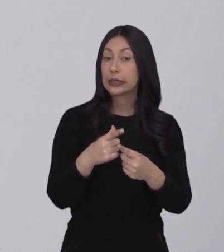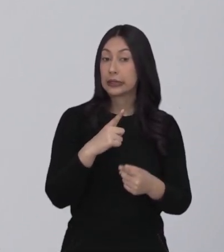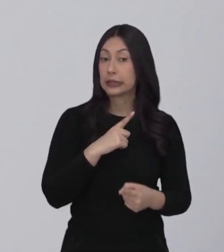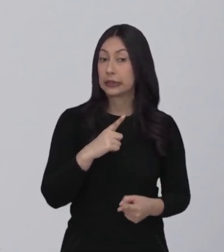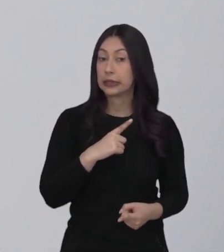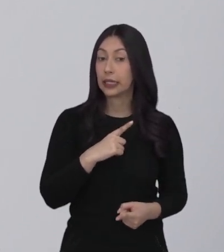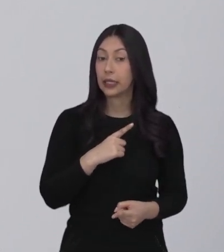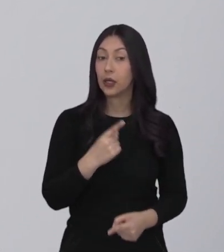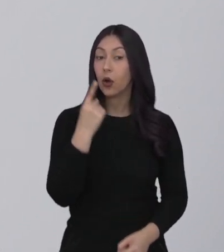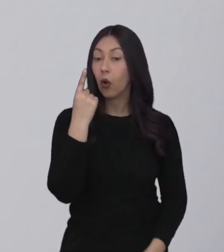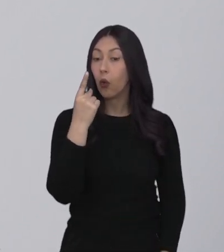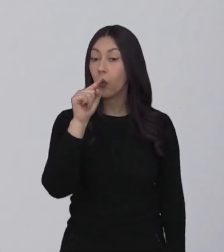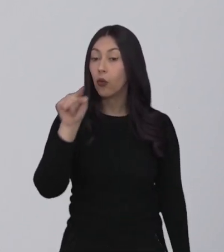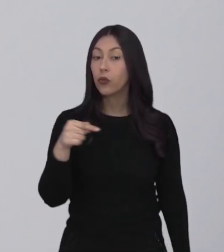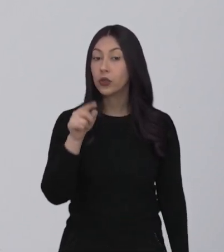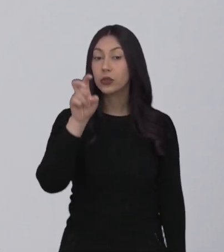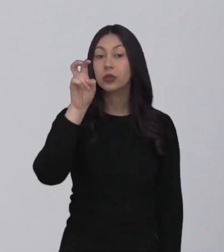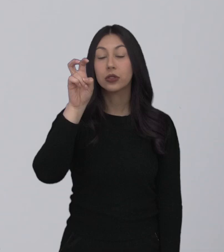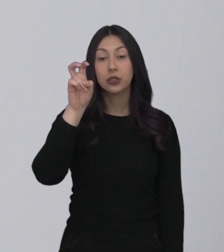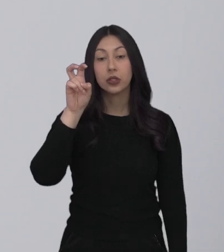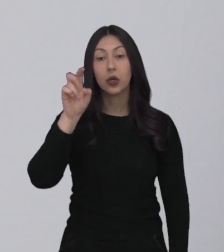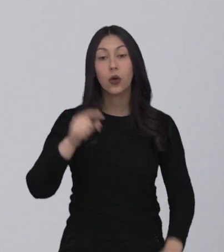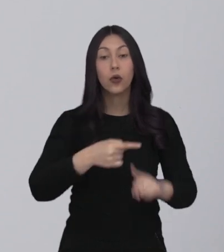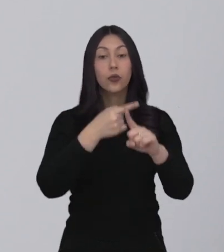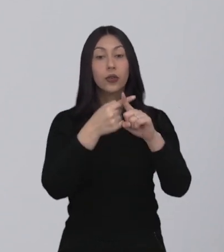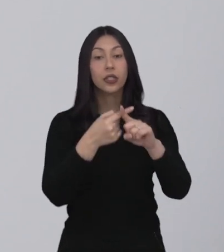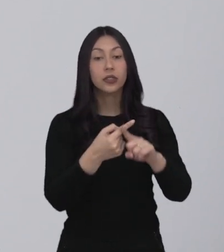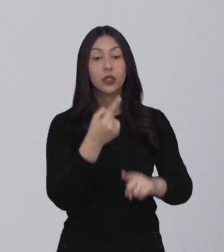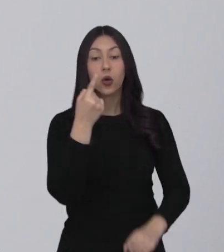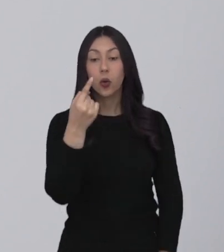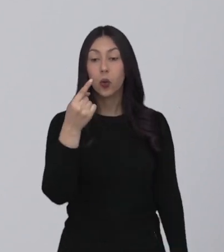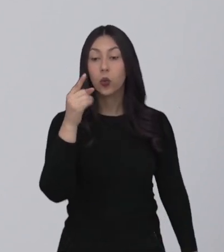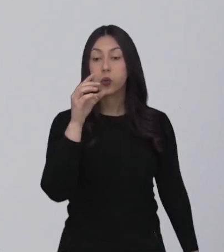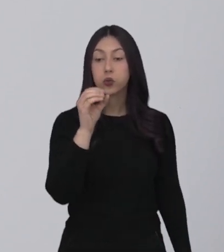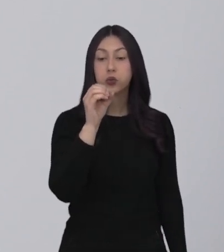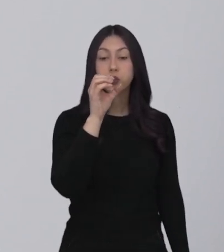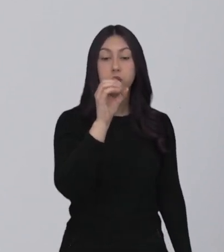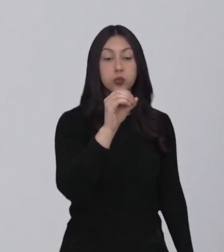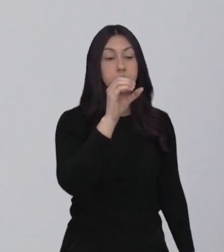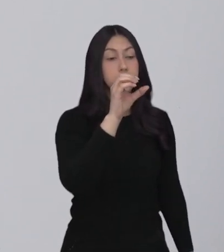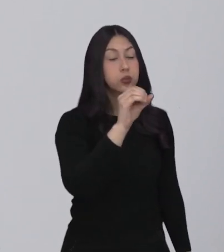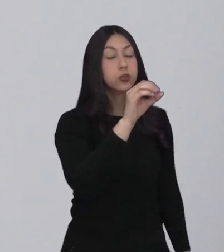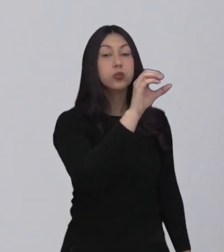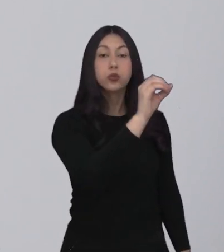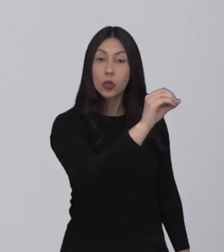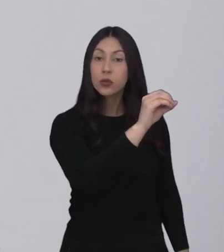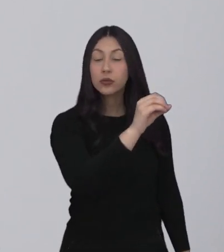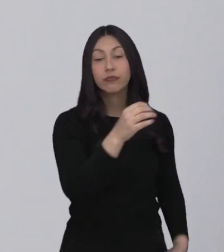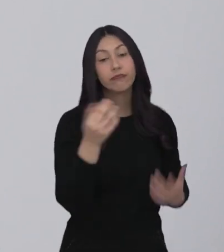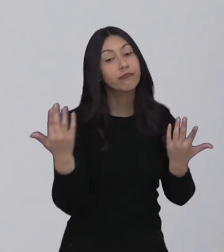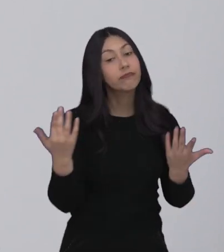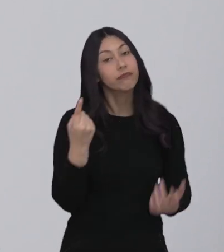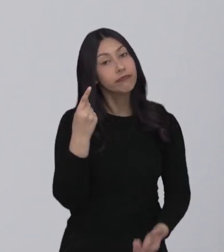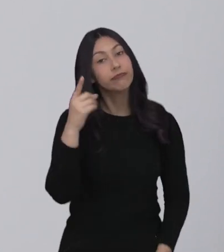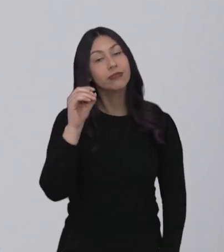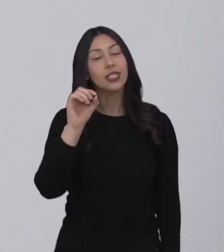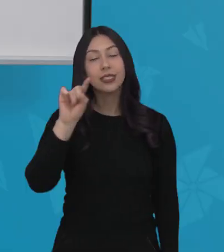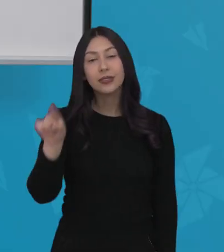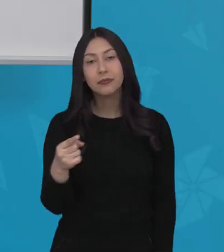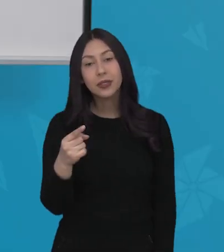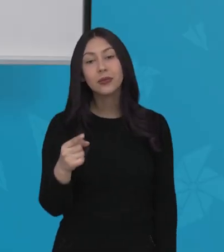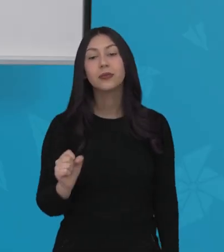estou multiplicando 1,5 pelo número que é o 1 e 4 zeros depois. Ou seja, eu estou multiplicando 1,5 por